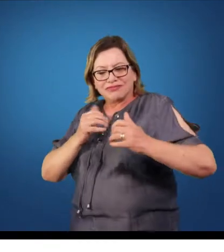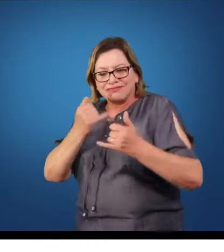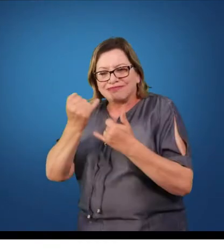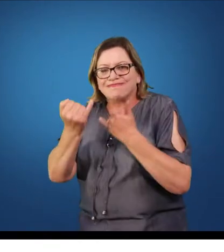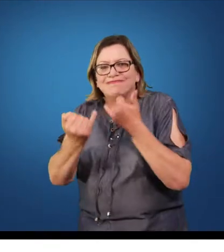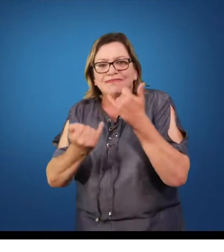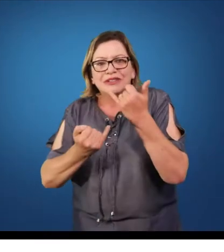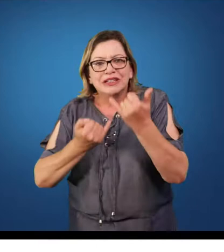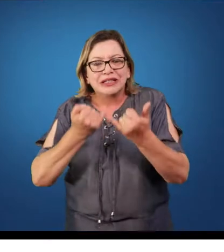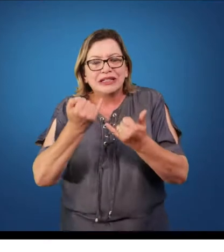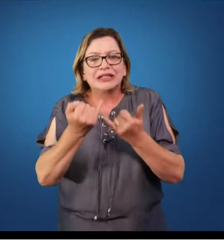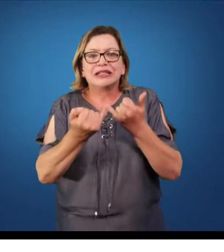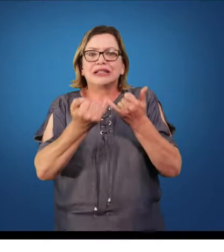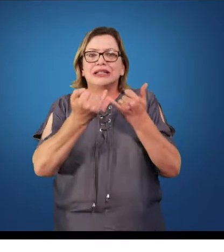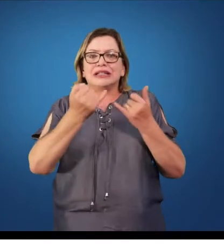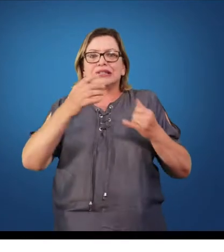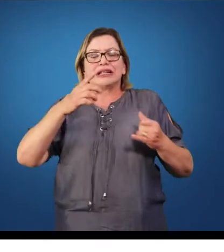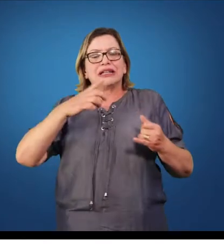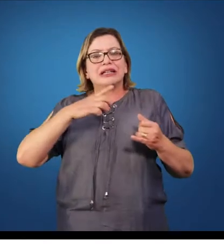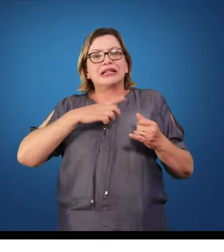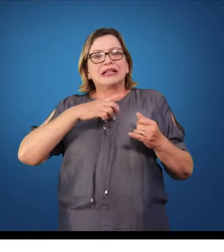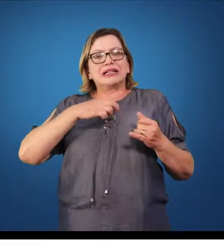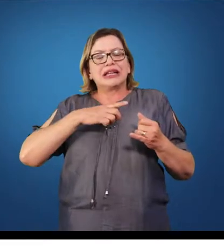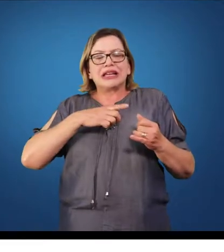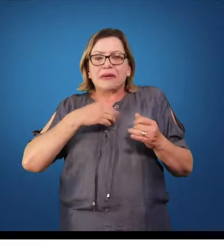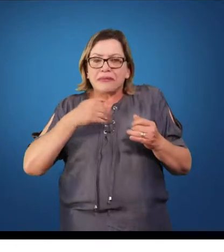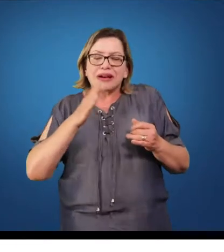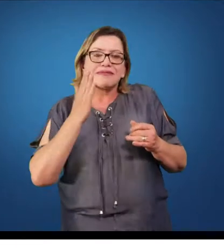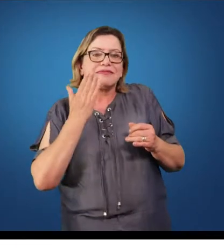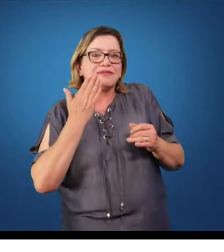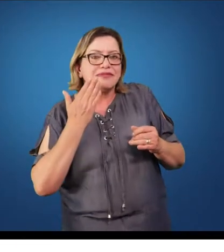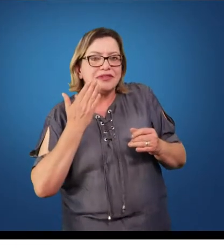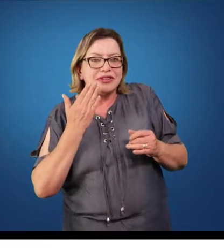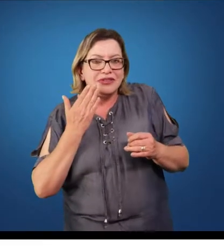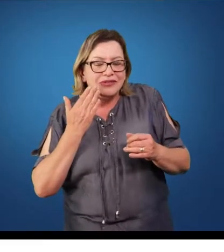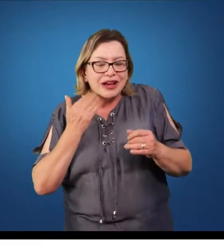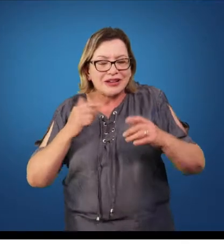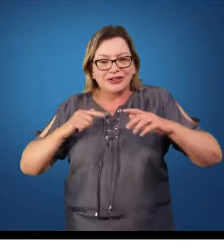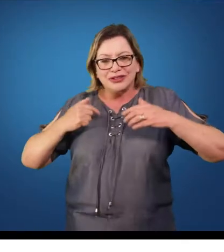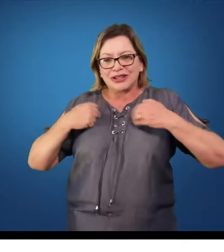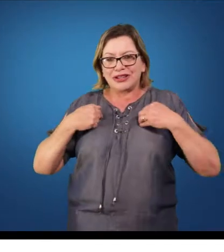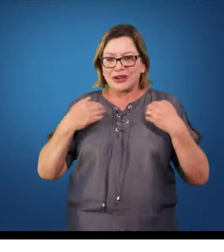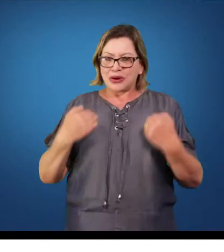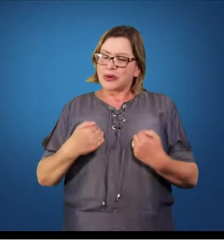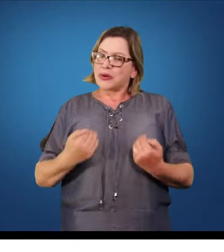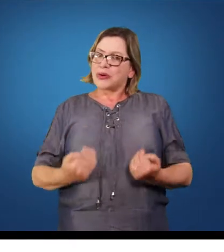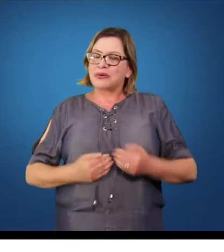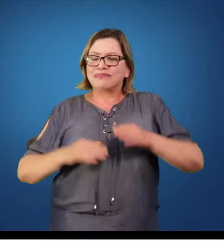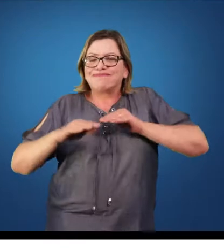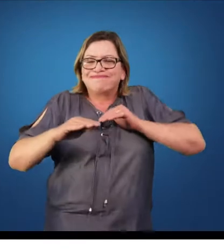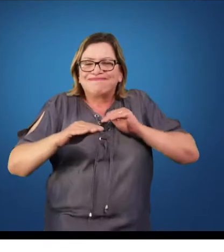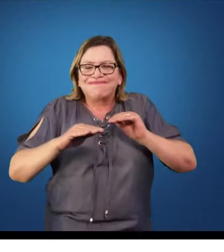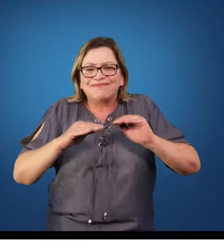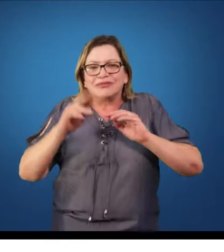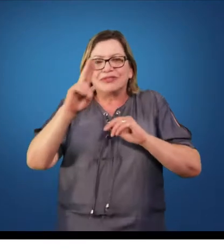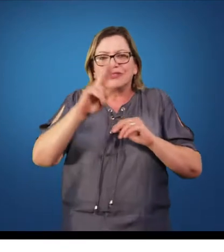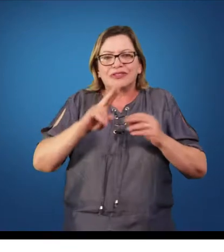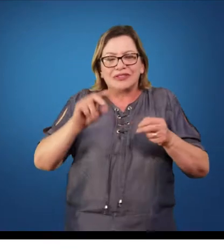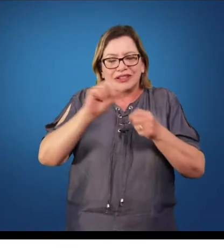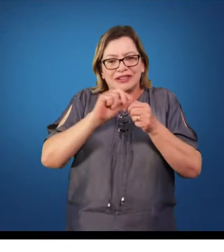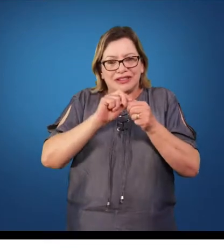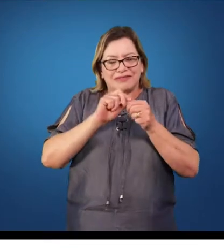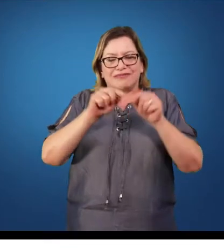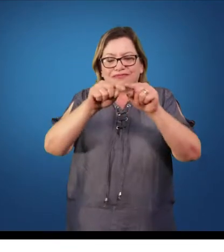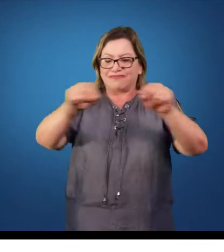handebol, ela tenha facilidade de trabalhar essa modalidade enquanto na